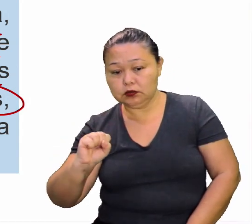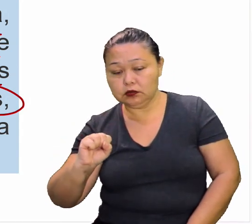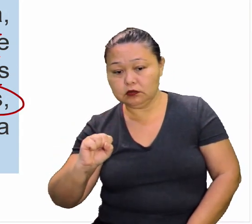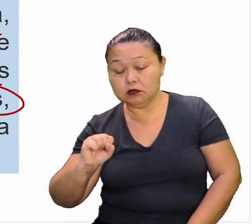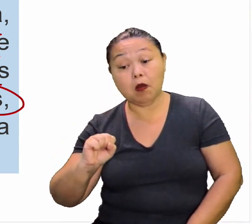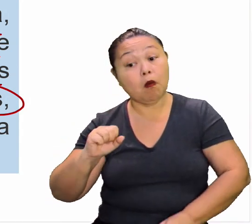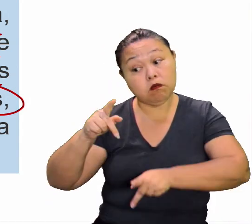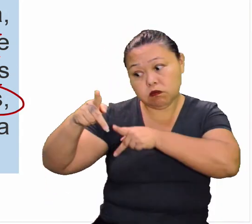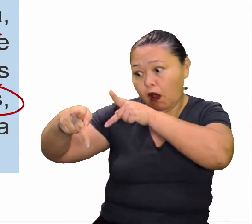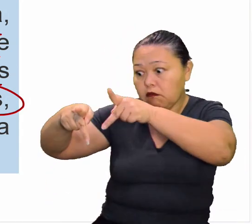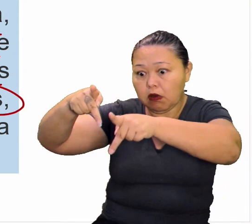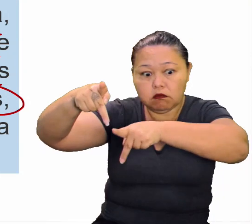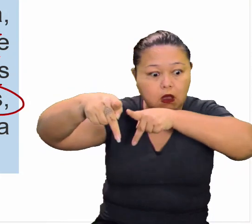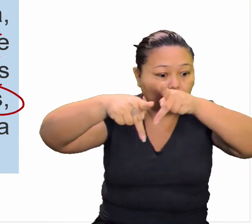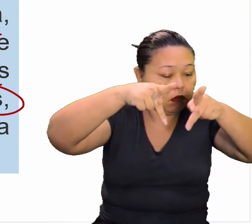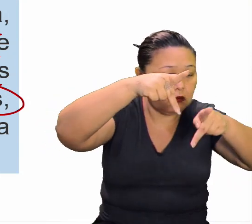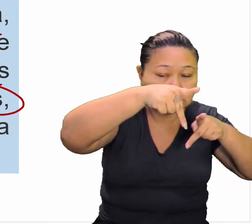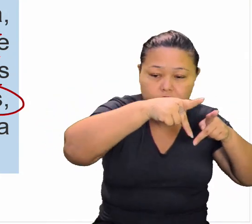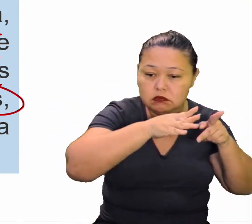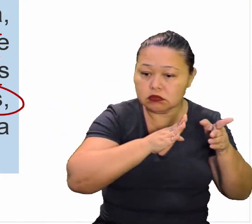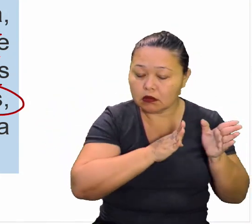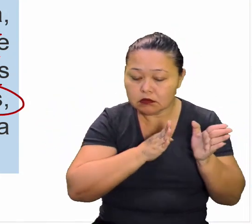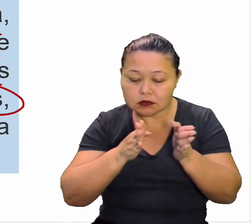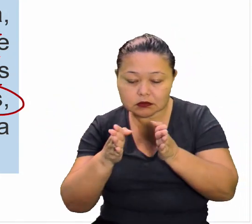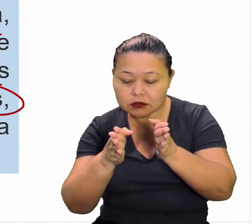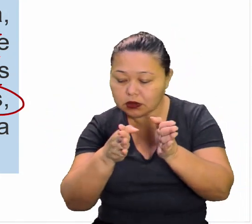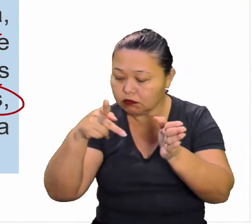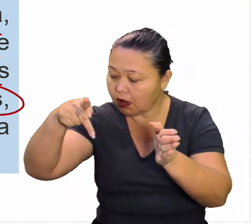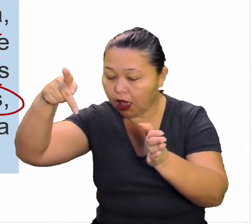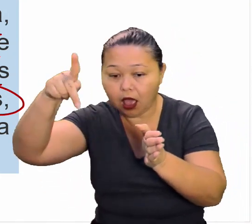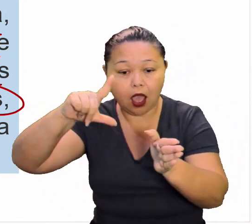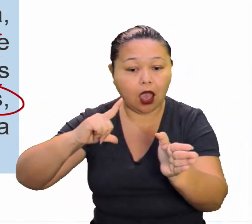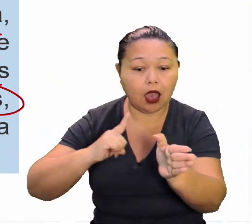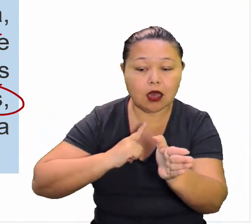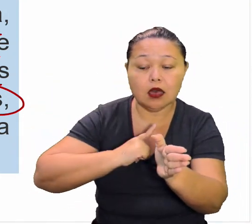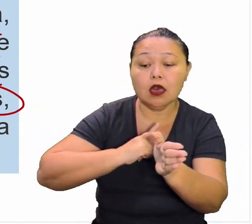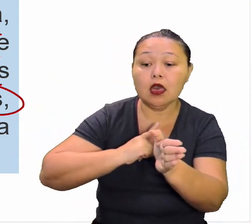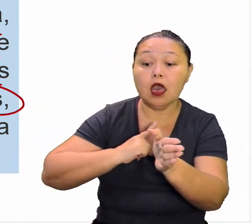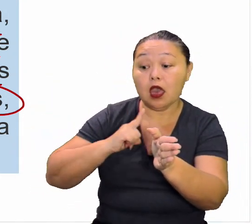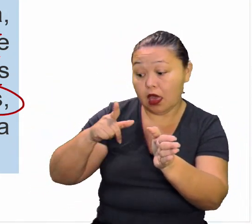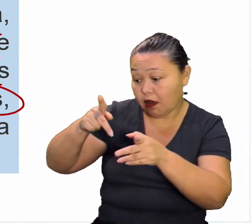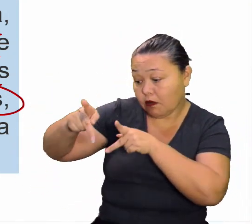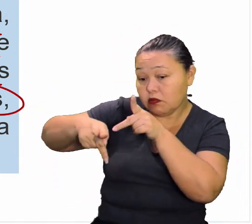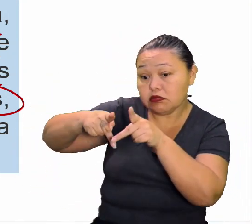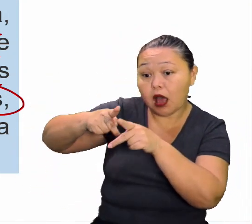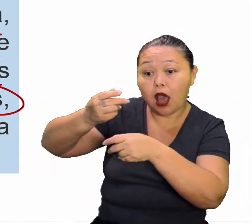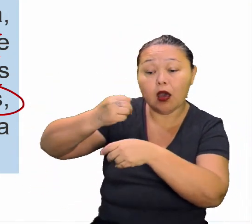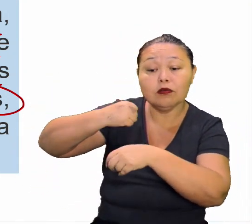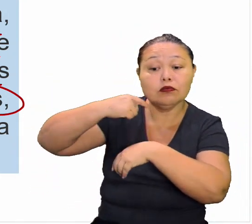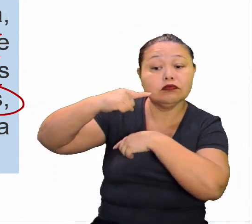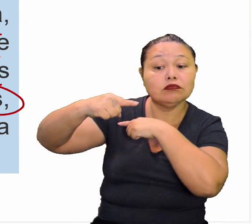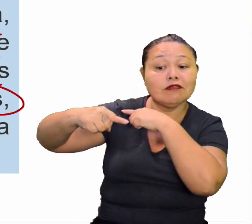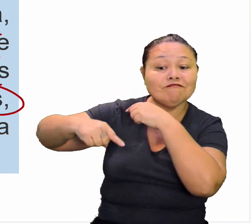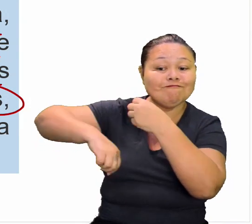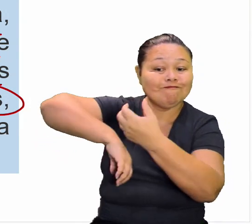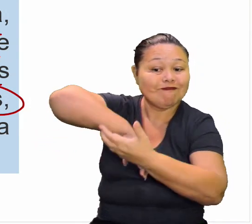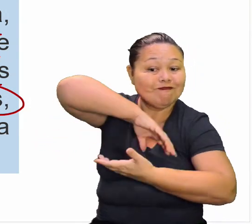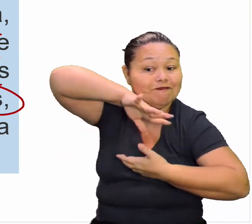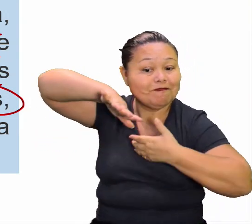acádios. Esses povos, eles irão revolucionar para